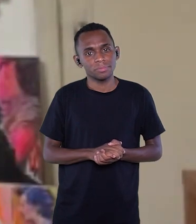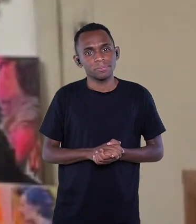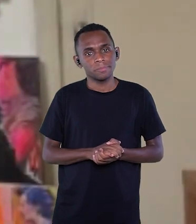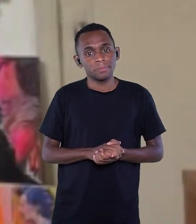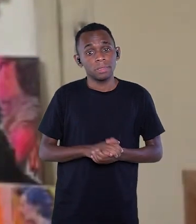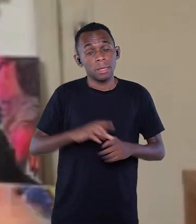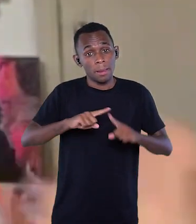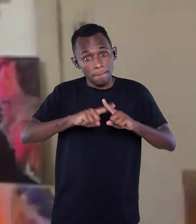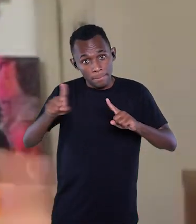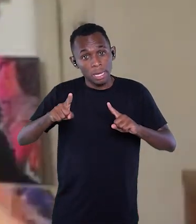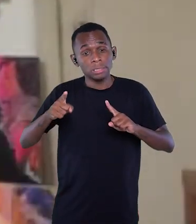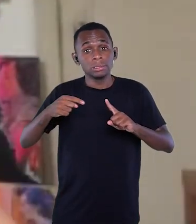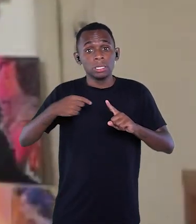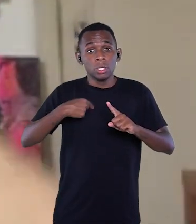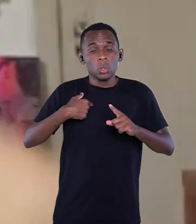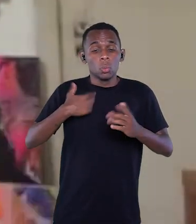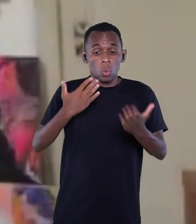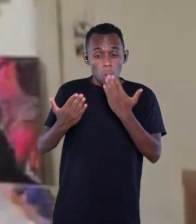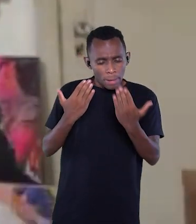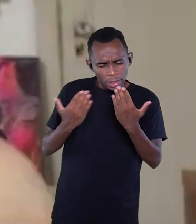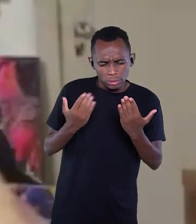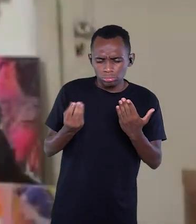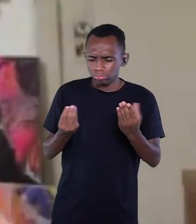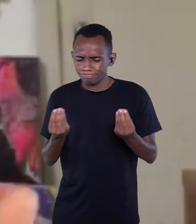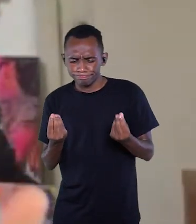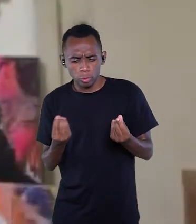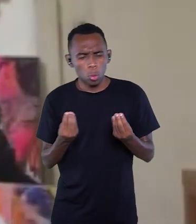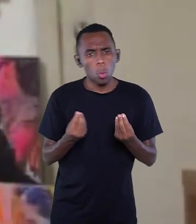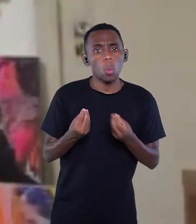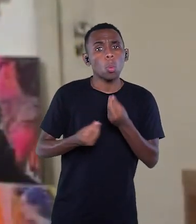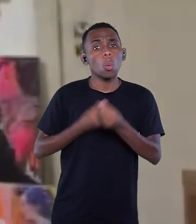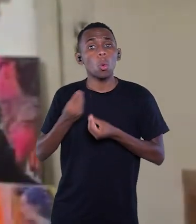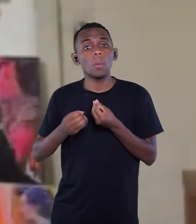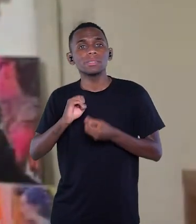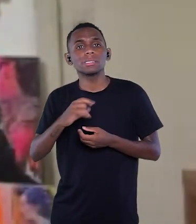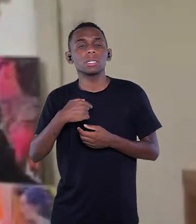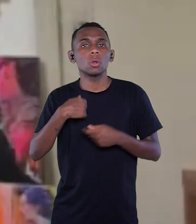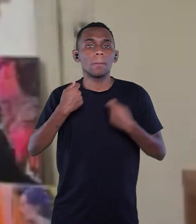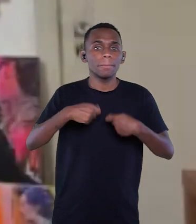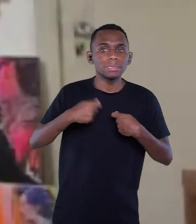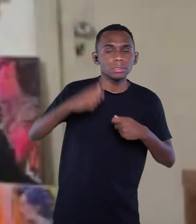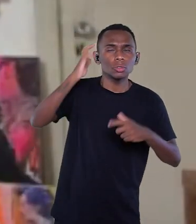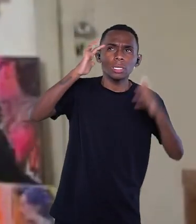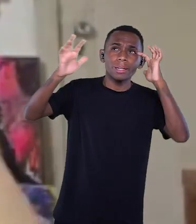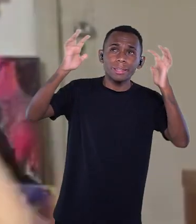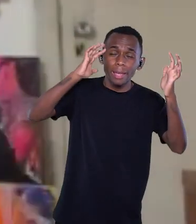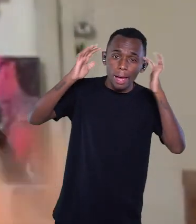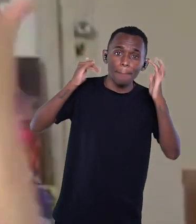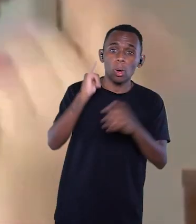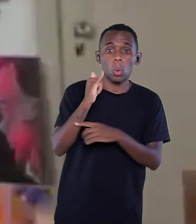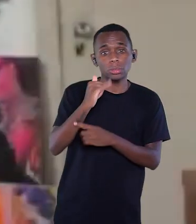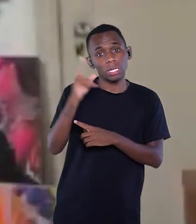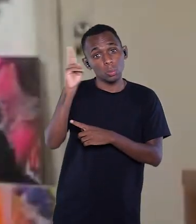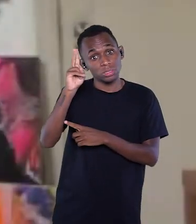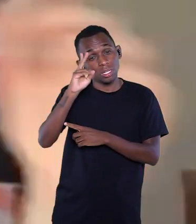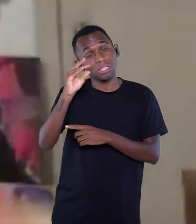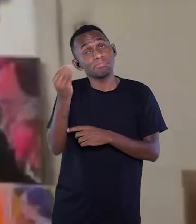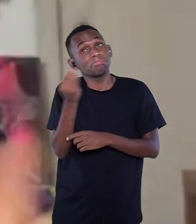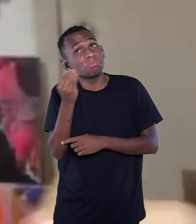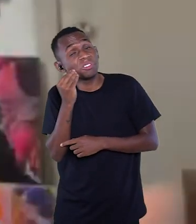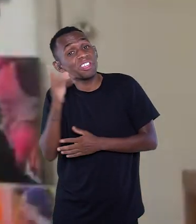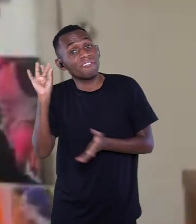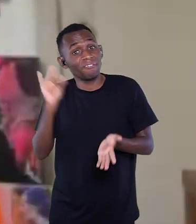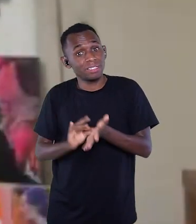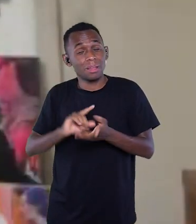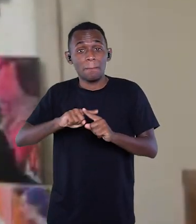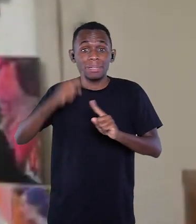essa obra, assim. Mas aí eu vou colocando uma coisa do lado da outra, assim, pensando como que, então, se eu tenho que ficcionar às vezes para contar uma história que poderia ser verdade,